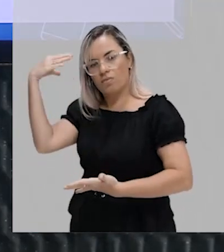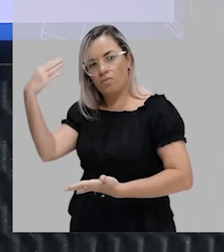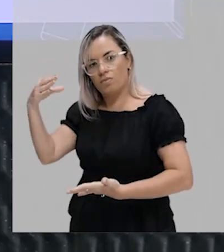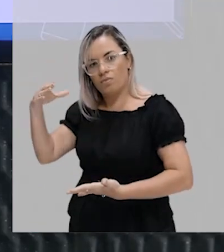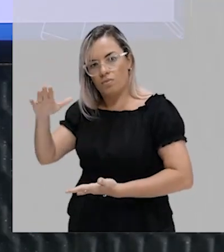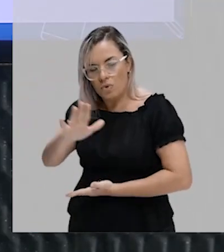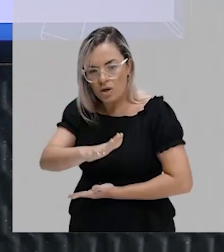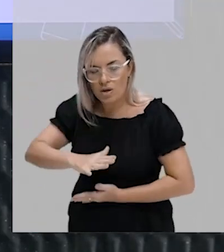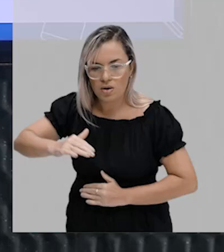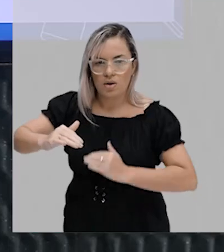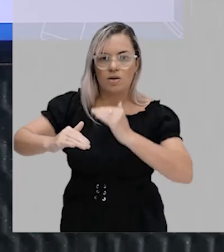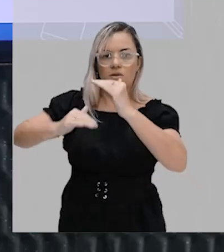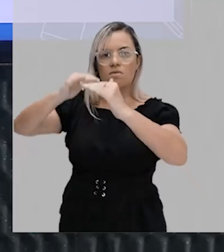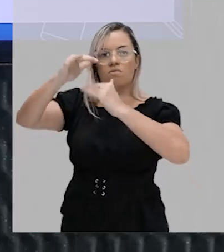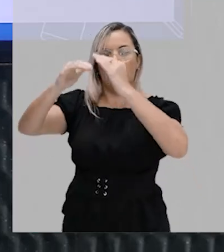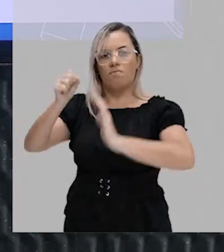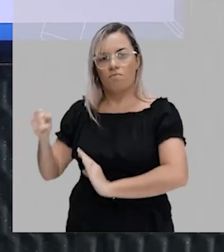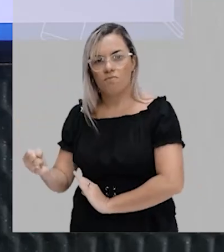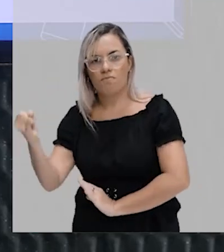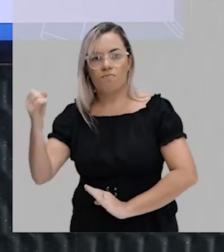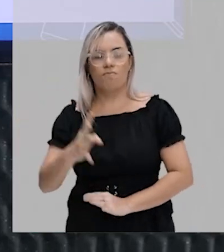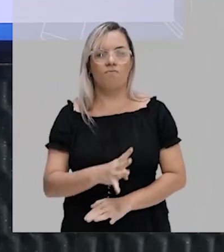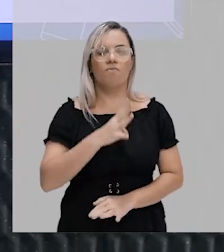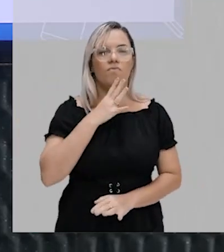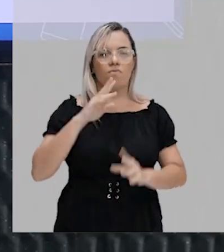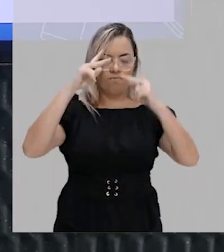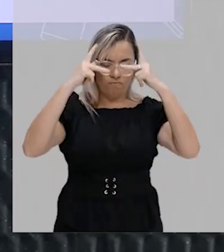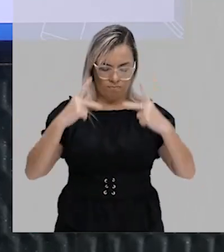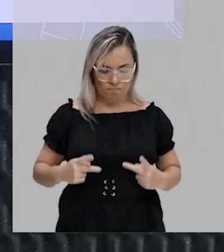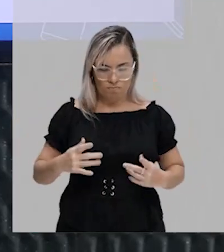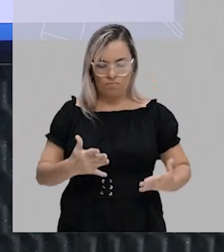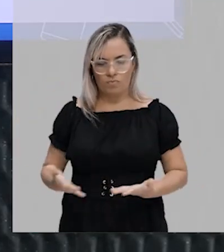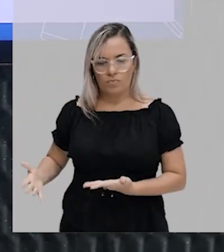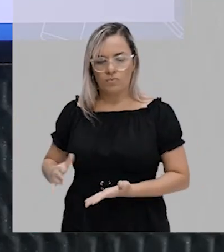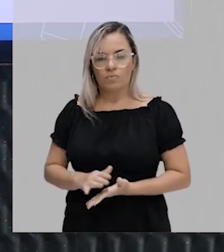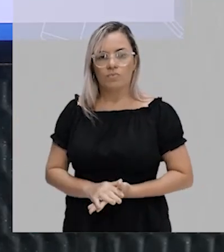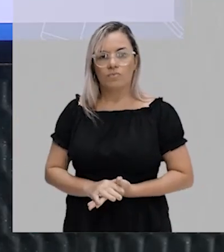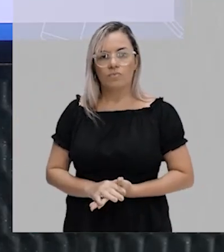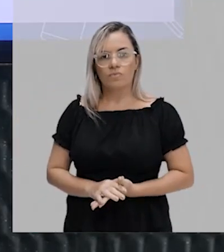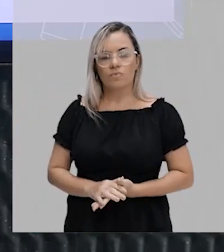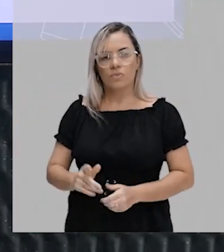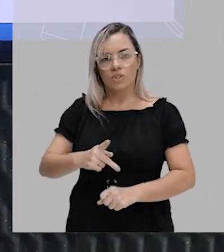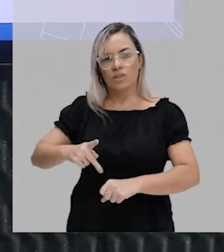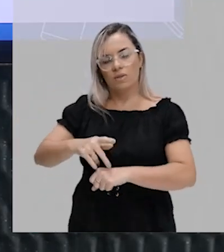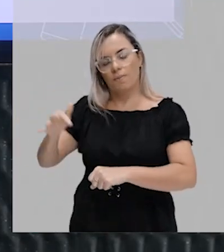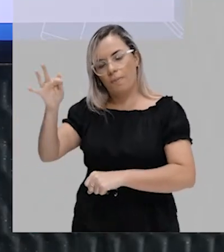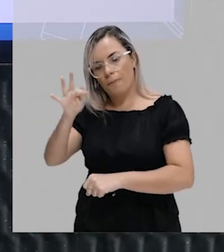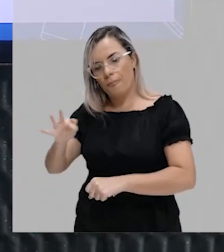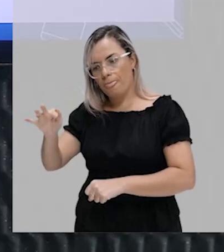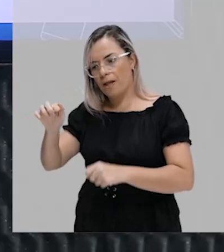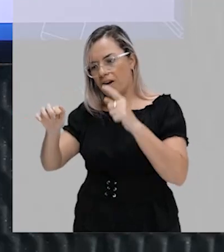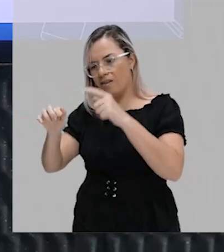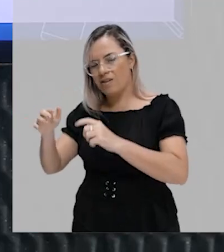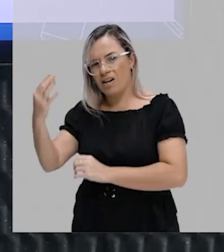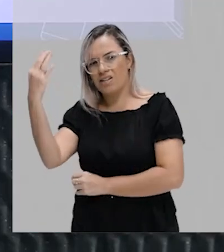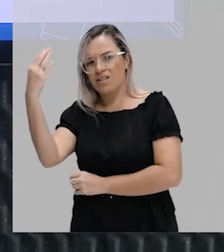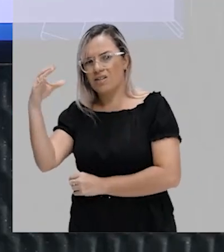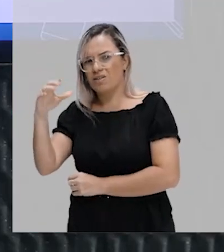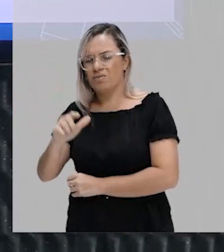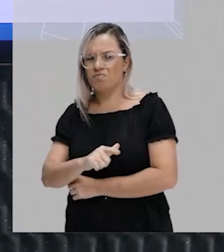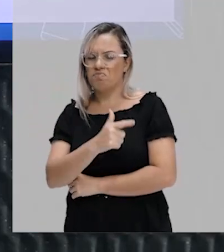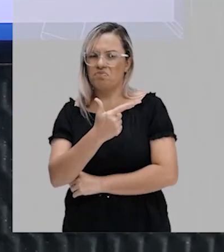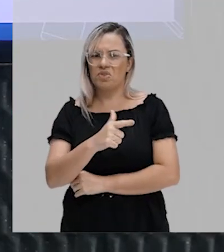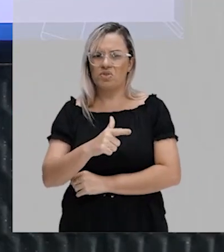área evoluída, uma área importante do conhecimento humano. E, por sua vez, na França, a ciência não tinha tanto espaço assim. Era muito mais